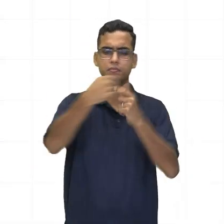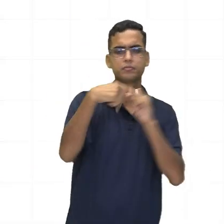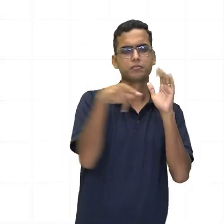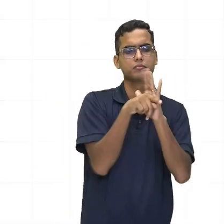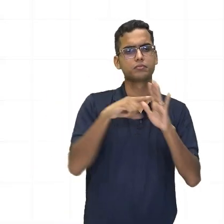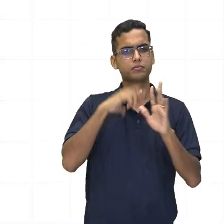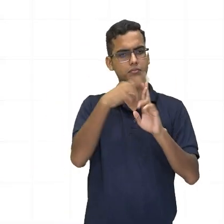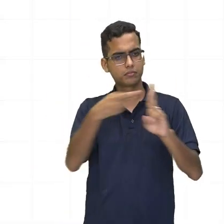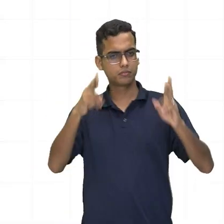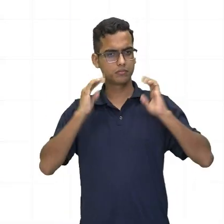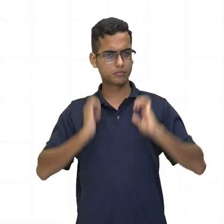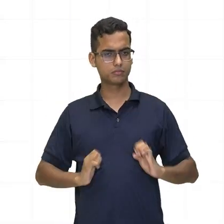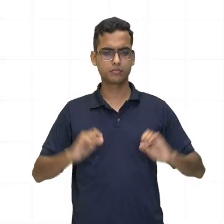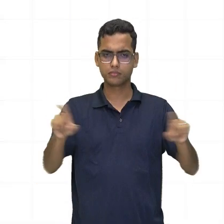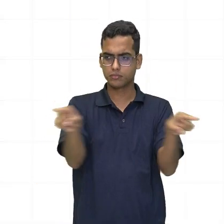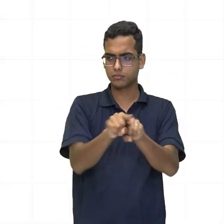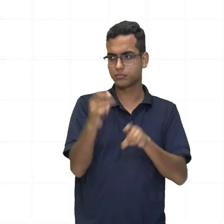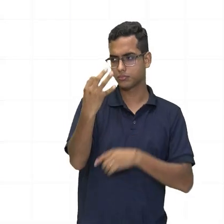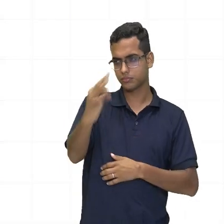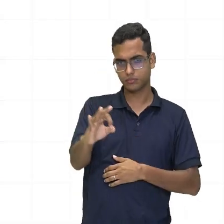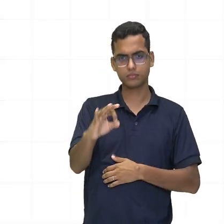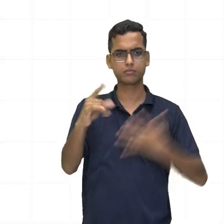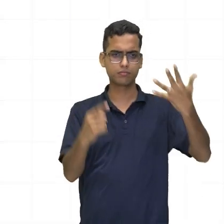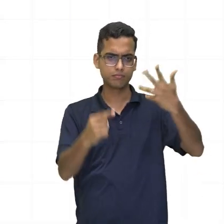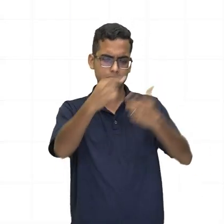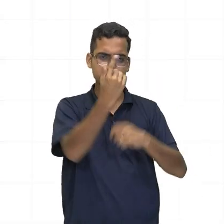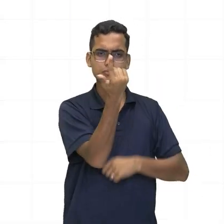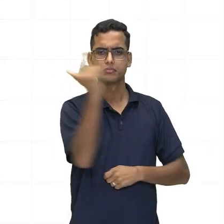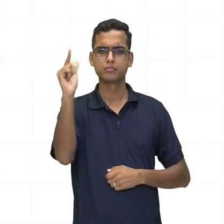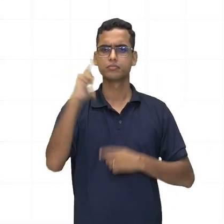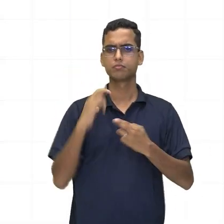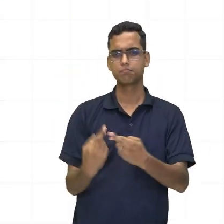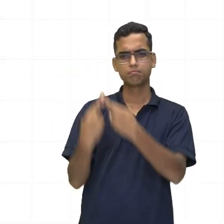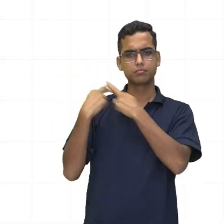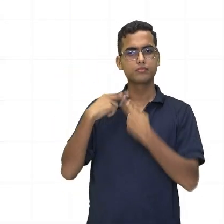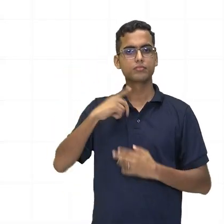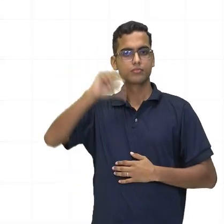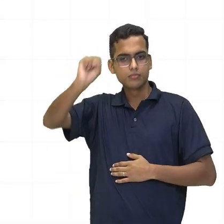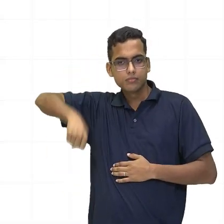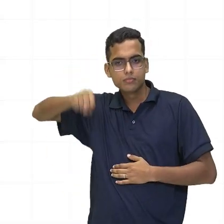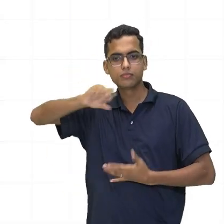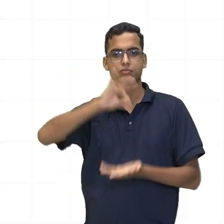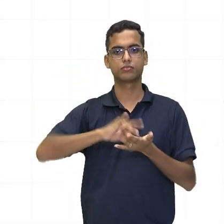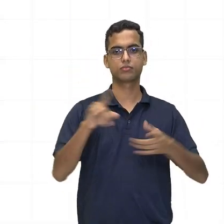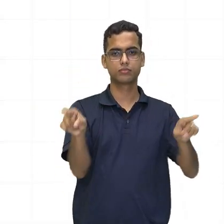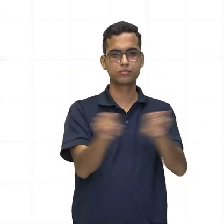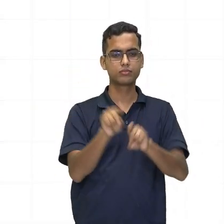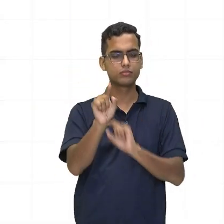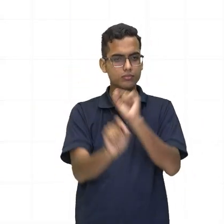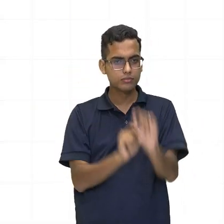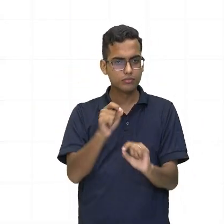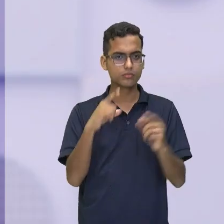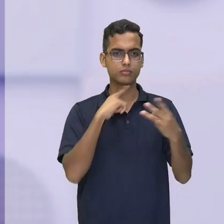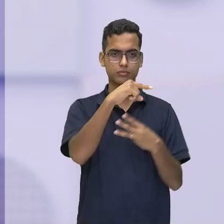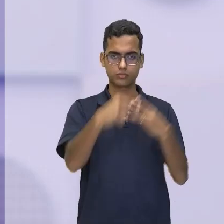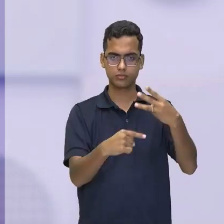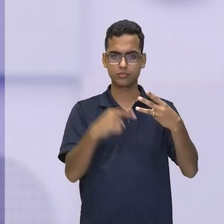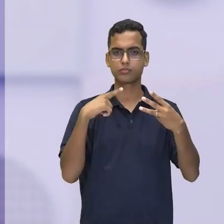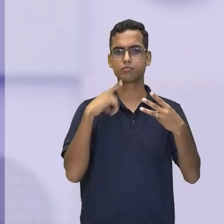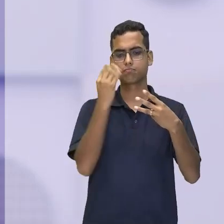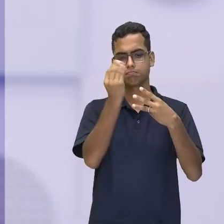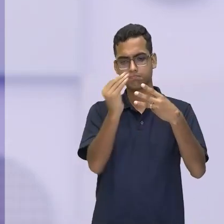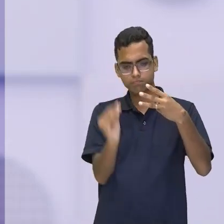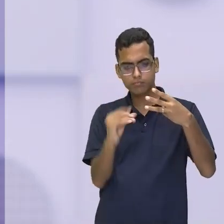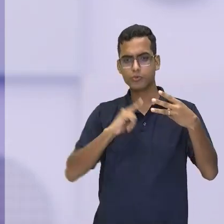comportar. Né? Então, há muitas outras responsabilidades, né? Mas nós colocamos aqui essas três, né?